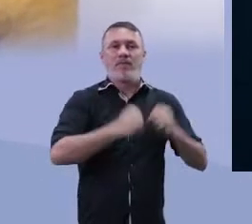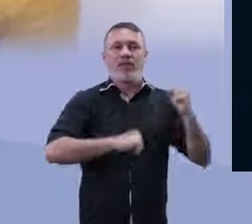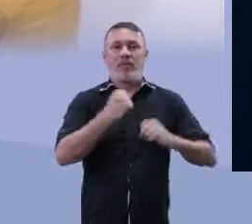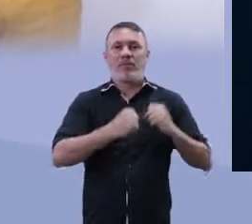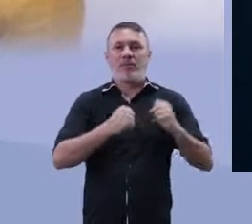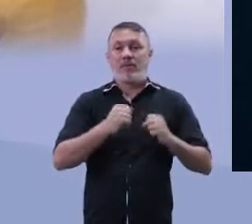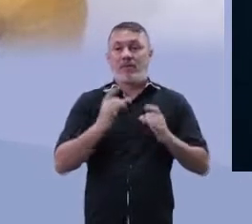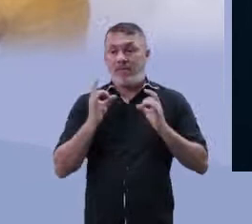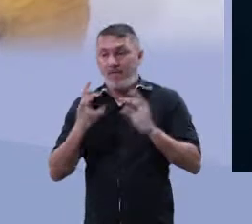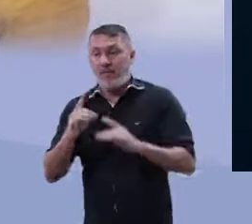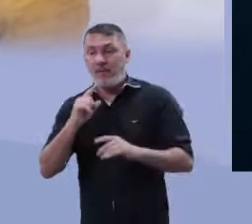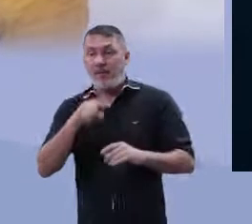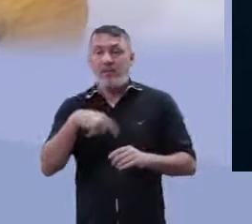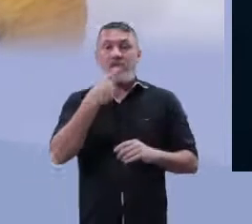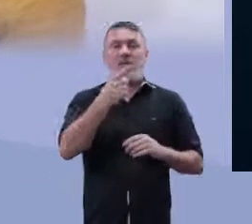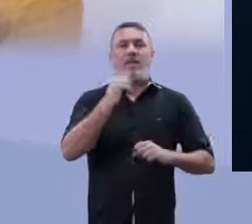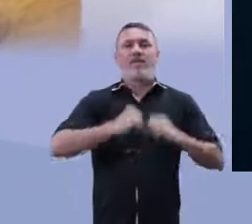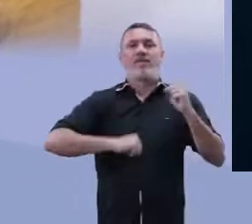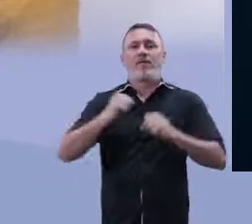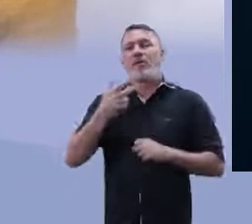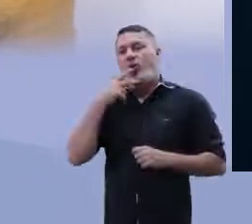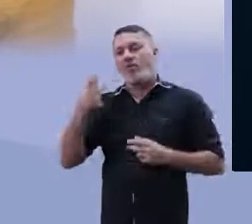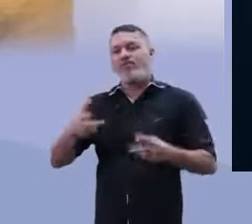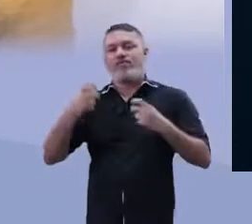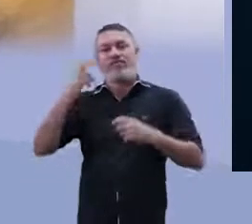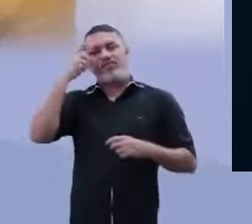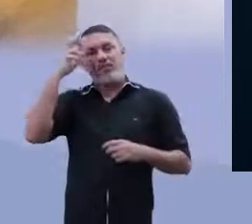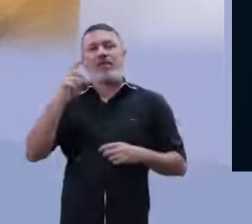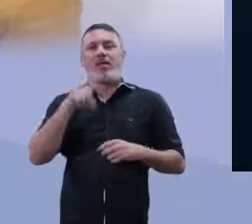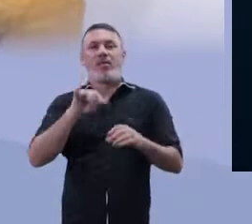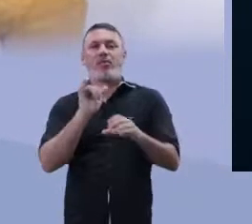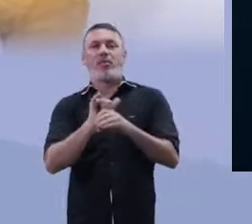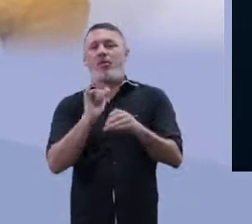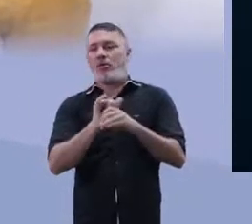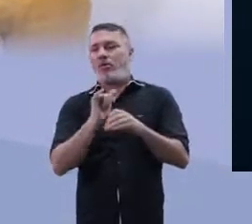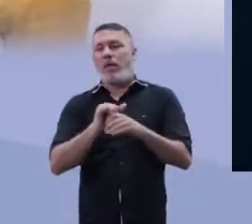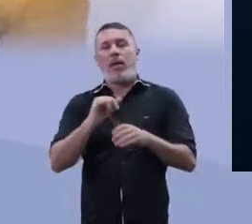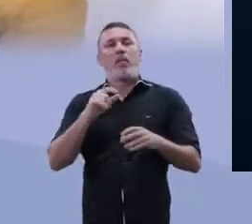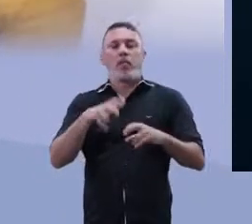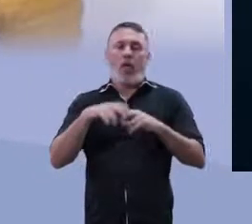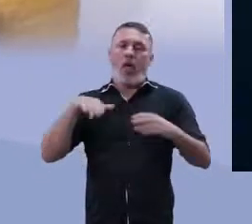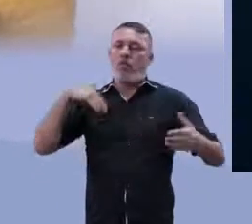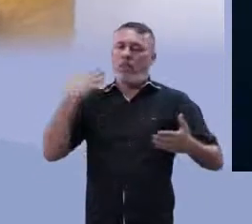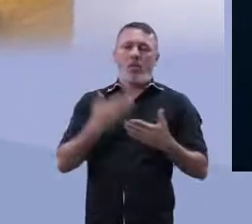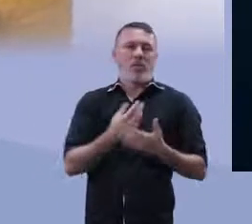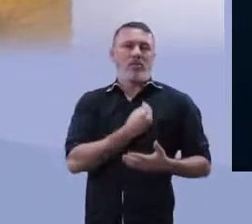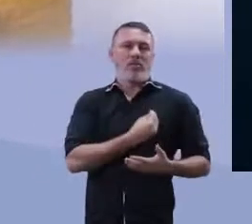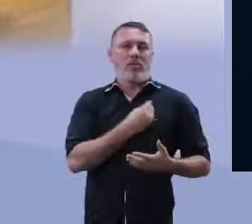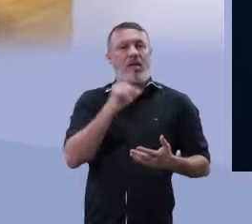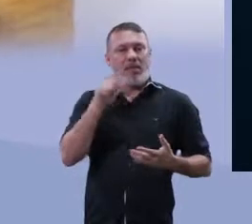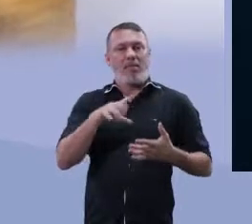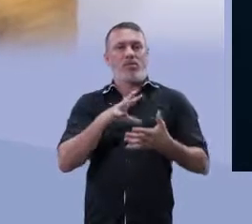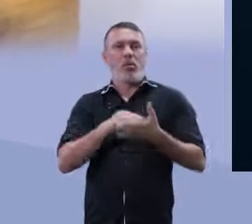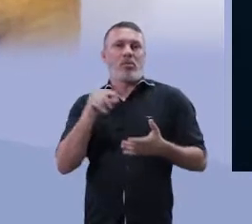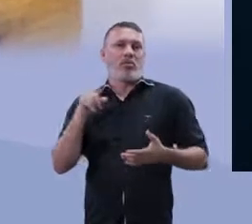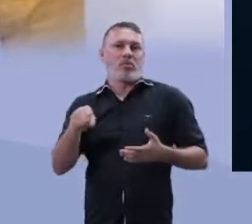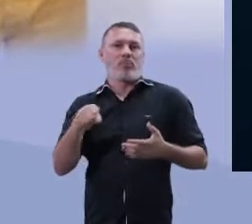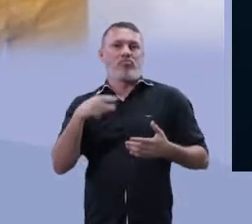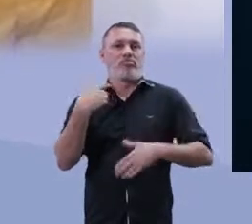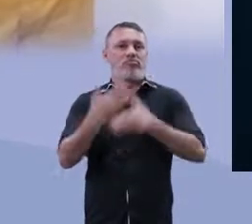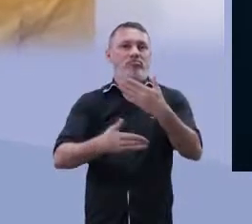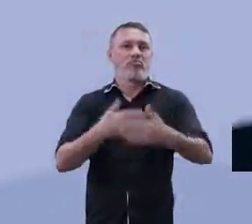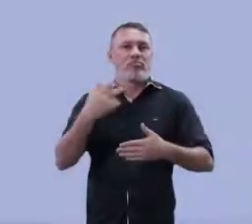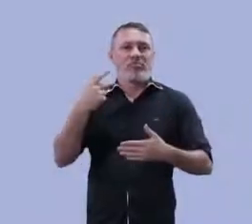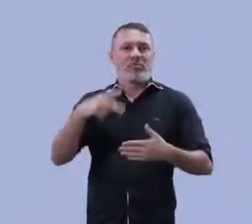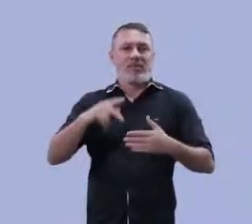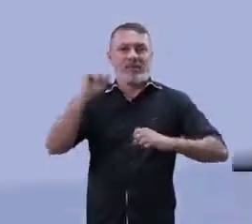E aí, com isso, foi a grande sacada do chamado toyotismo, modo de produção que até hoje está em vigor, né, dentro de um contexto